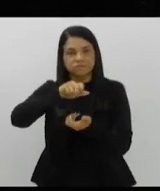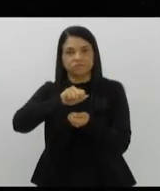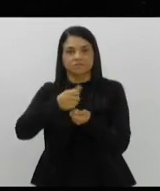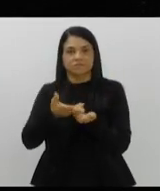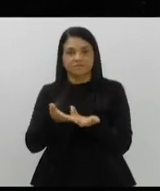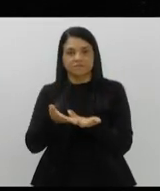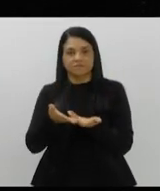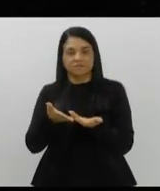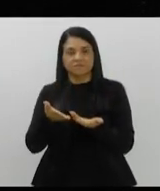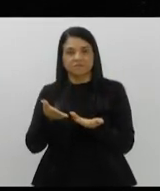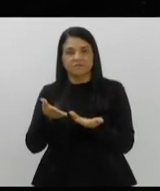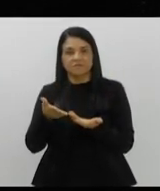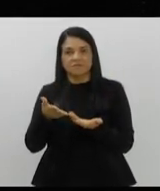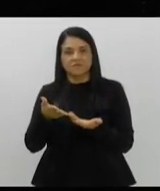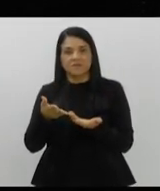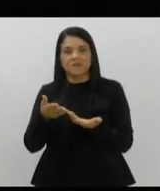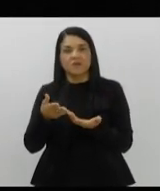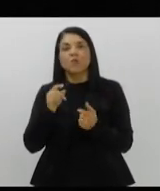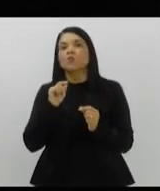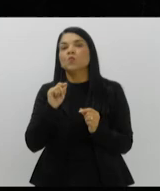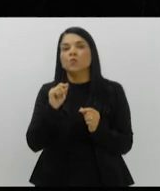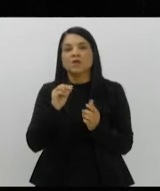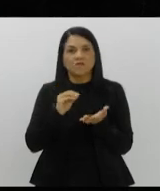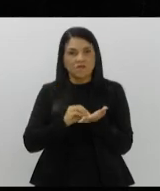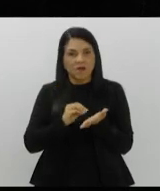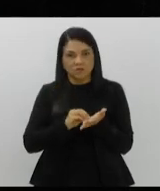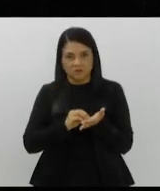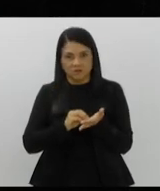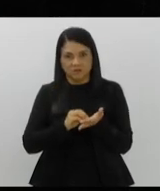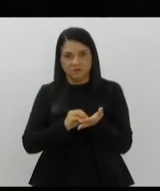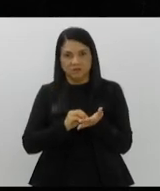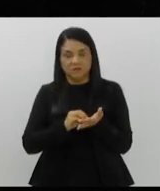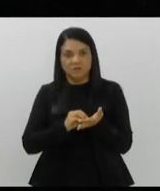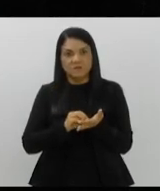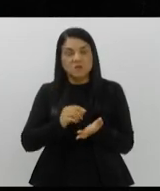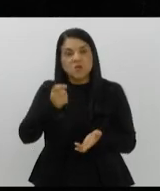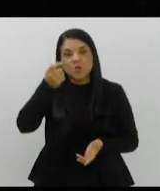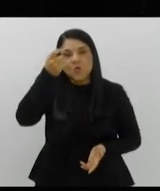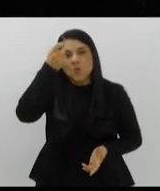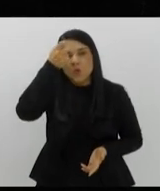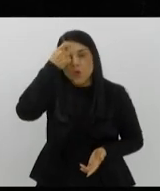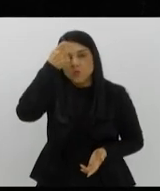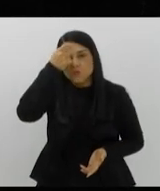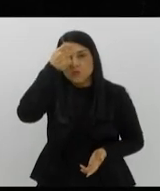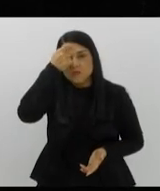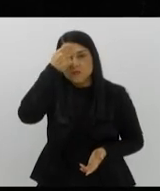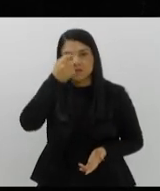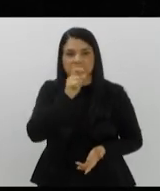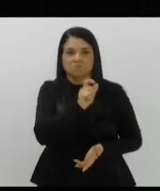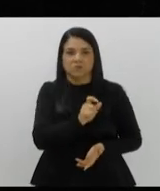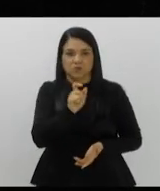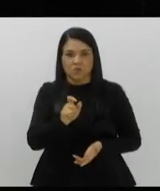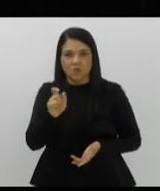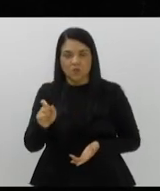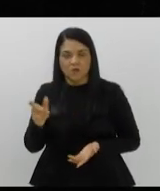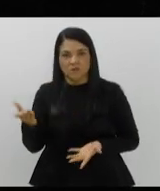O que, que mais falta, Jari e Serafini, para cair a ficha desse pessoal?